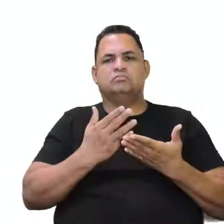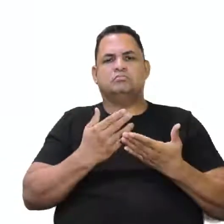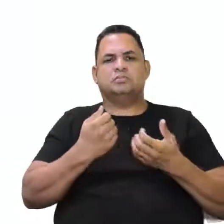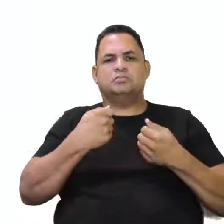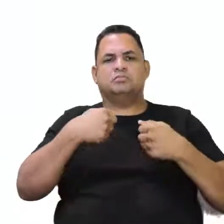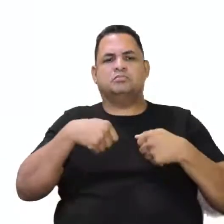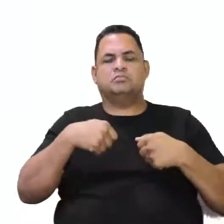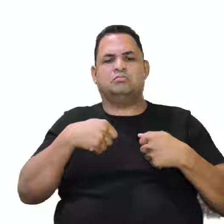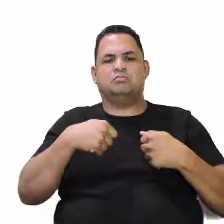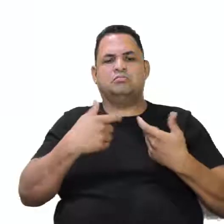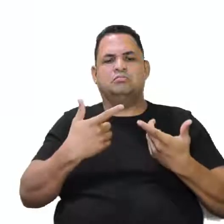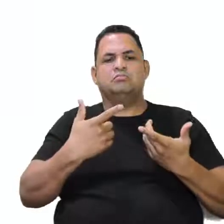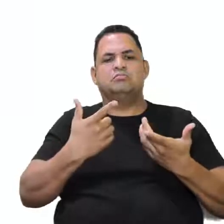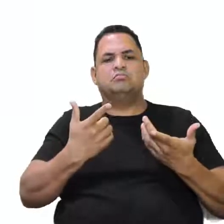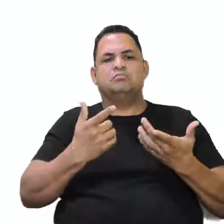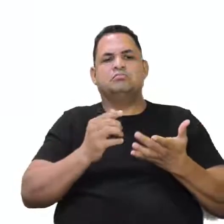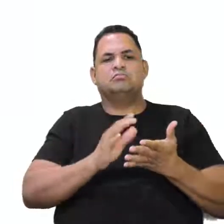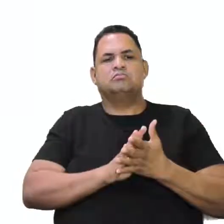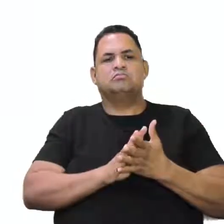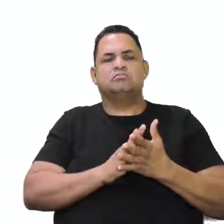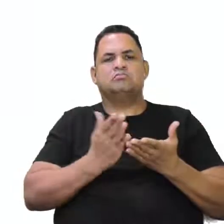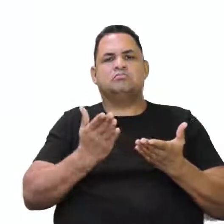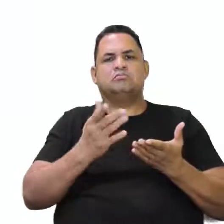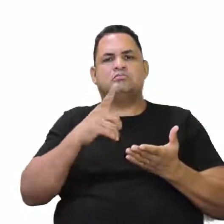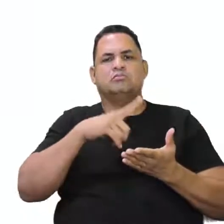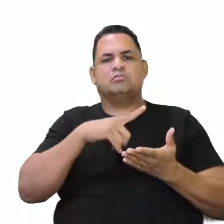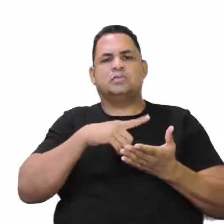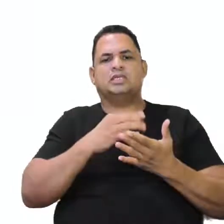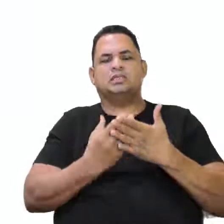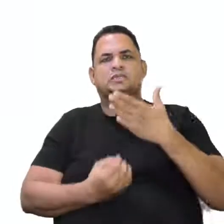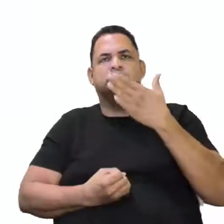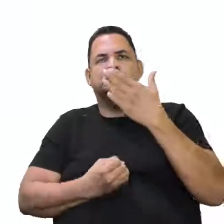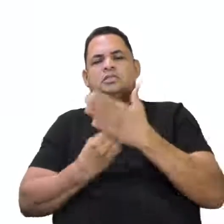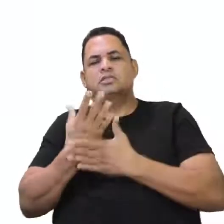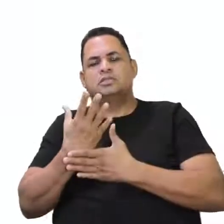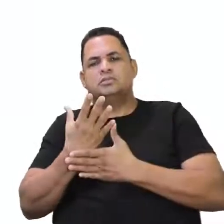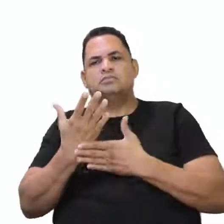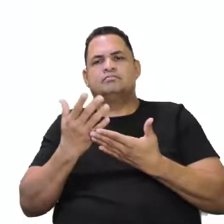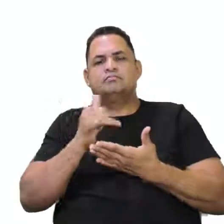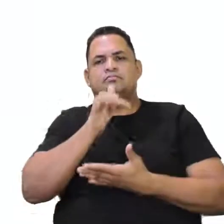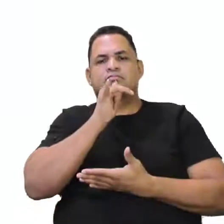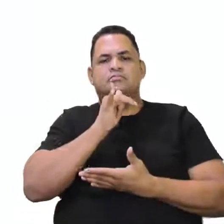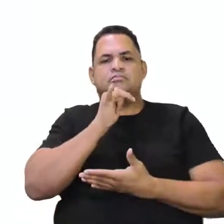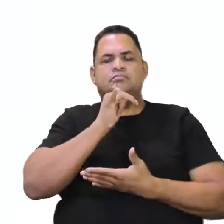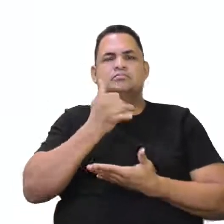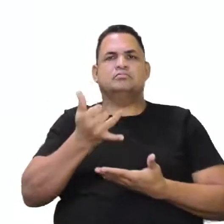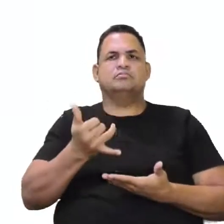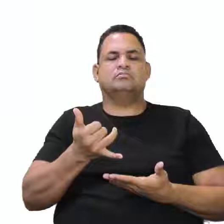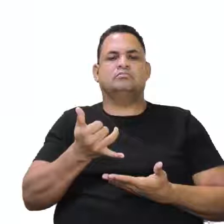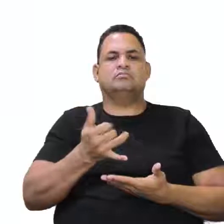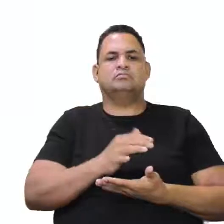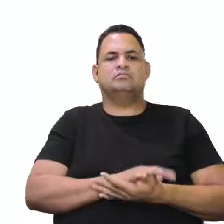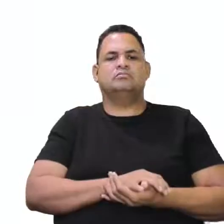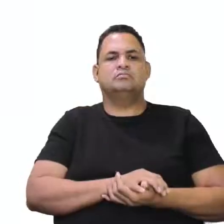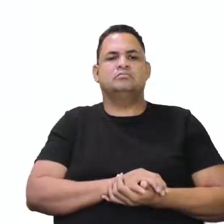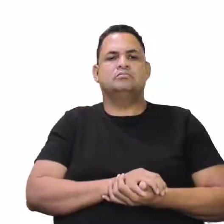potenciais que podem fazer com que haja o surgimento, por exemplo,